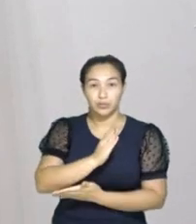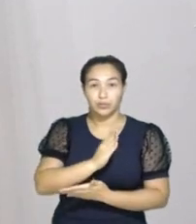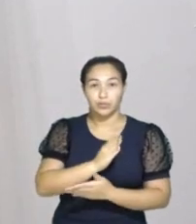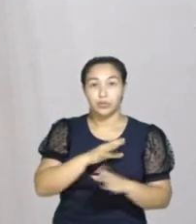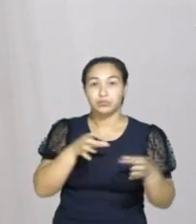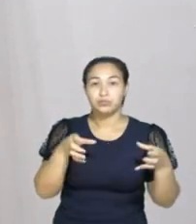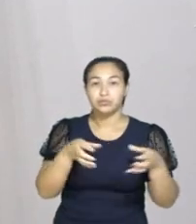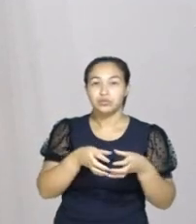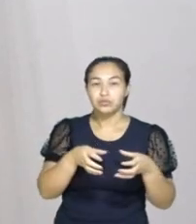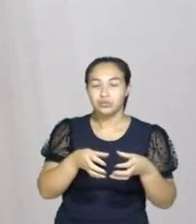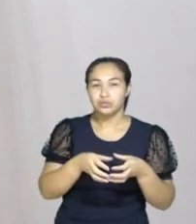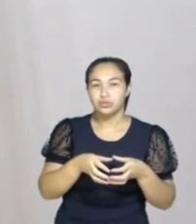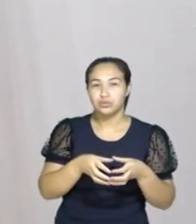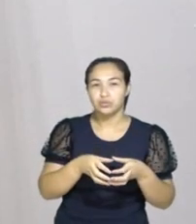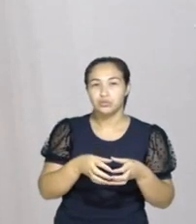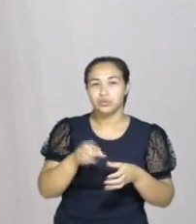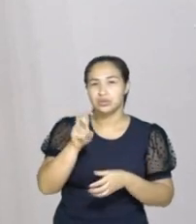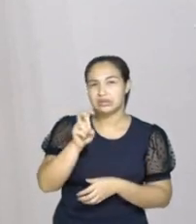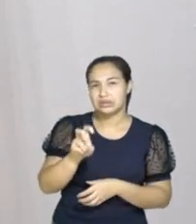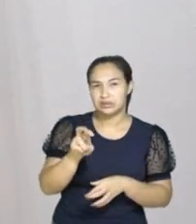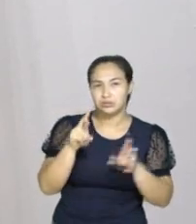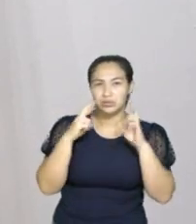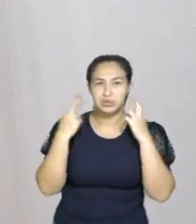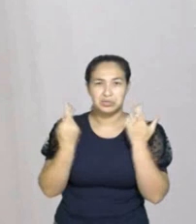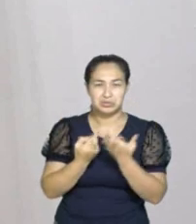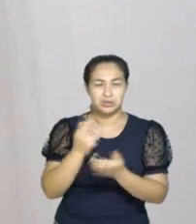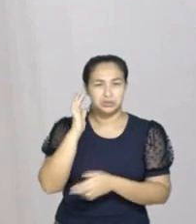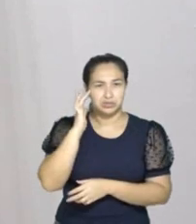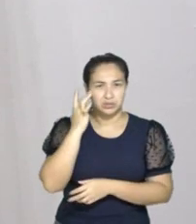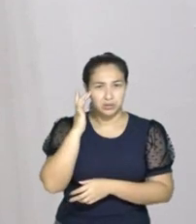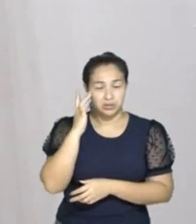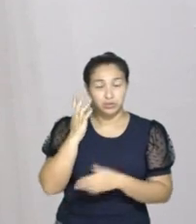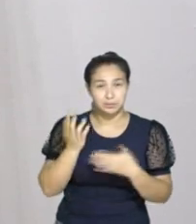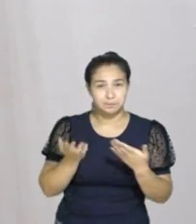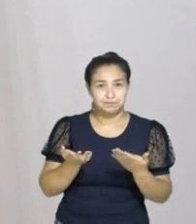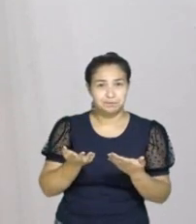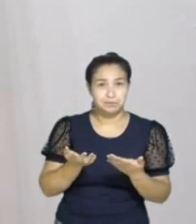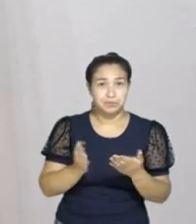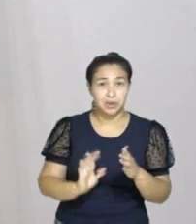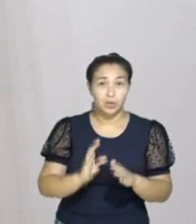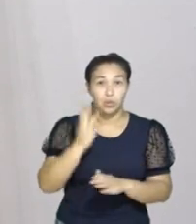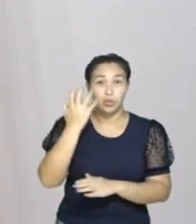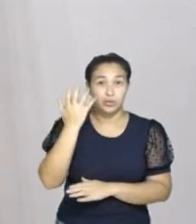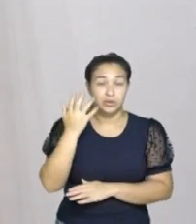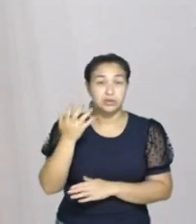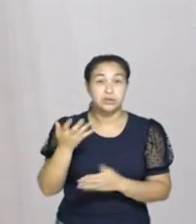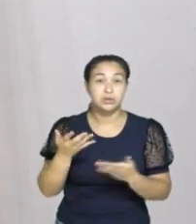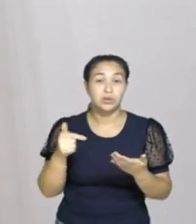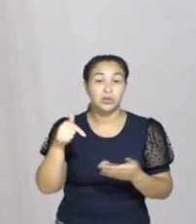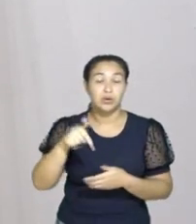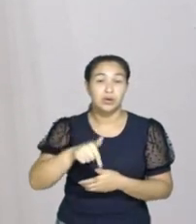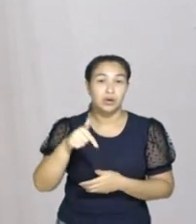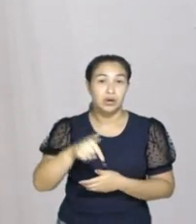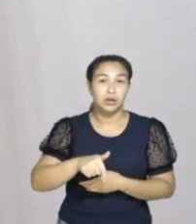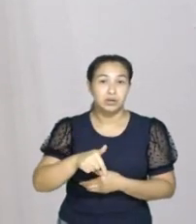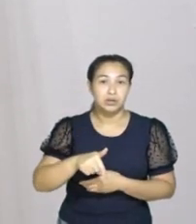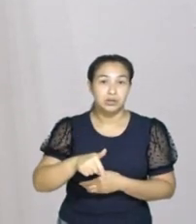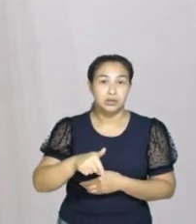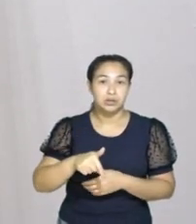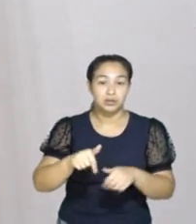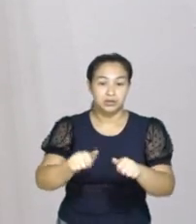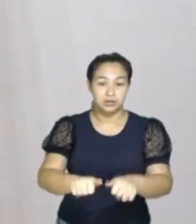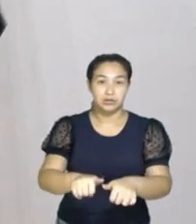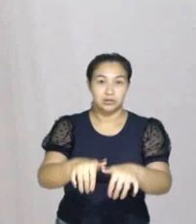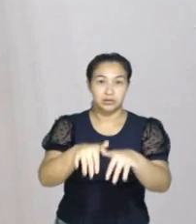mais outras cinco ou seis audiência Se não me engano e o fato que ocorreu aqui no plenário da casa